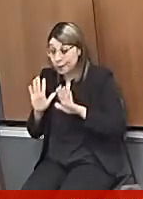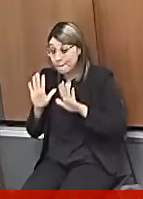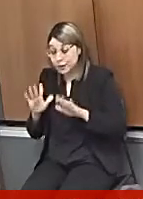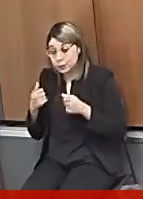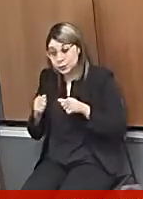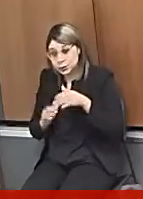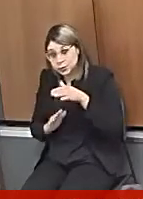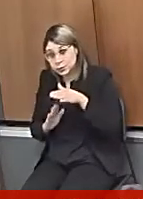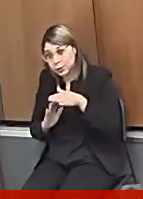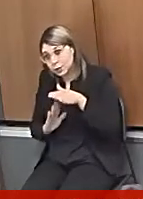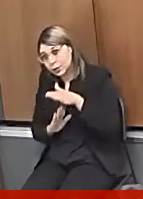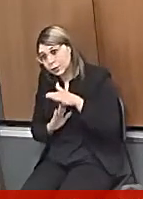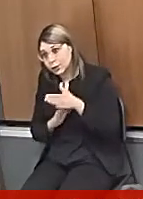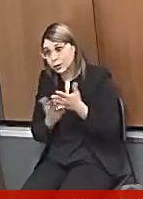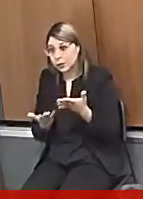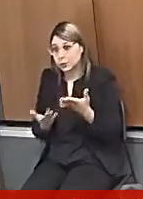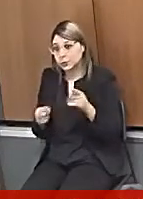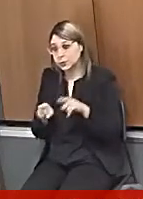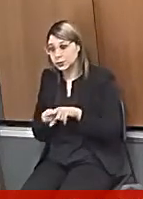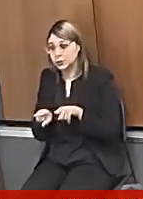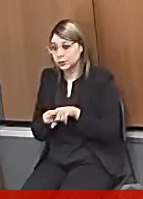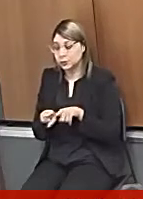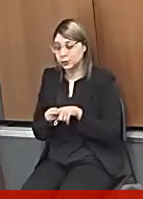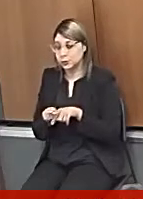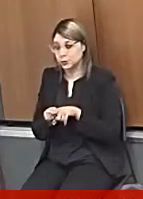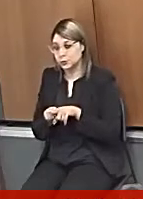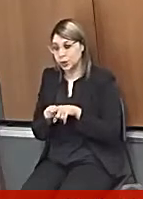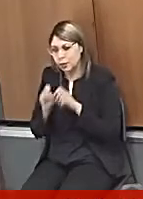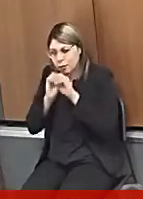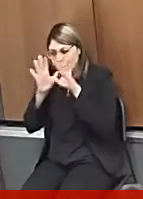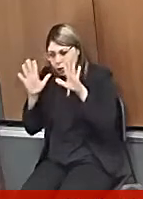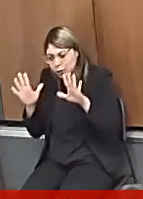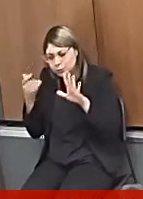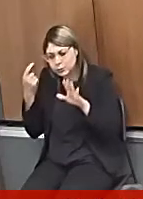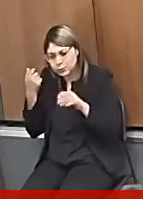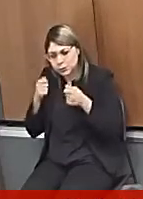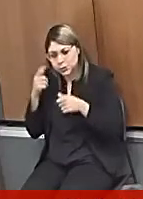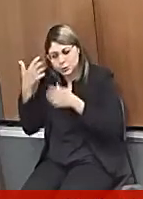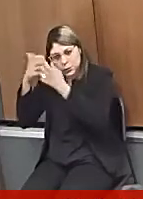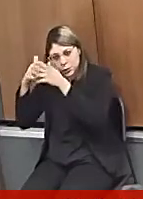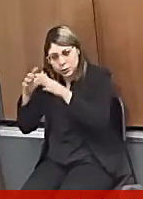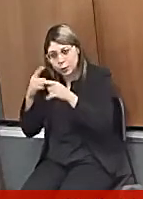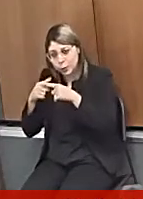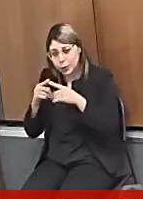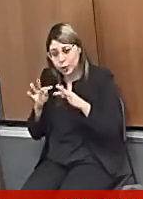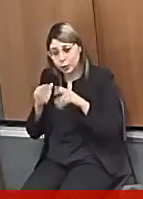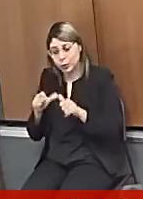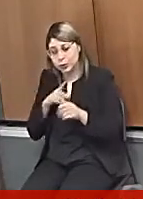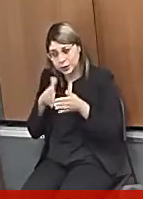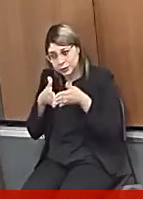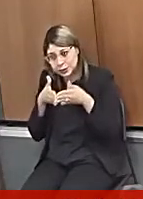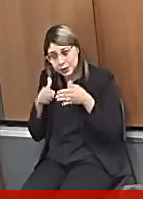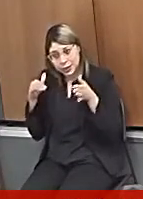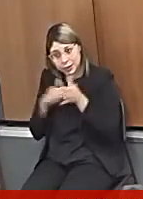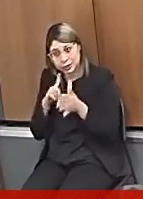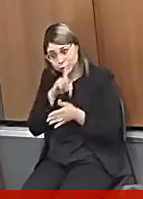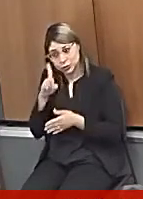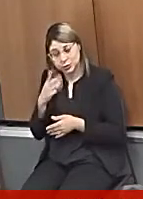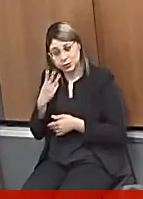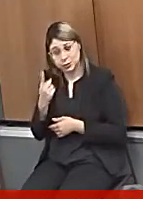use o tempo também com a lucidez porque não são todos que têm licença até 31 de dezembro